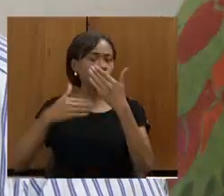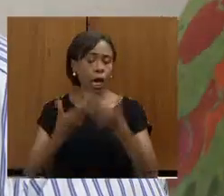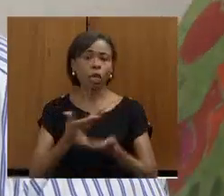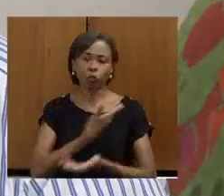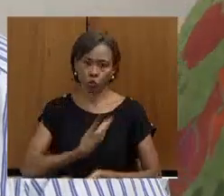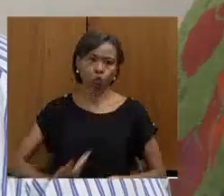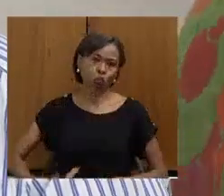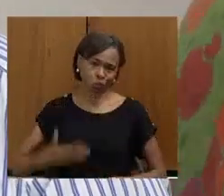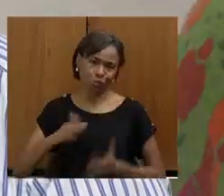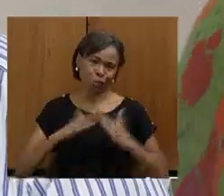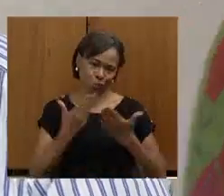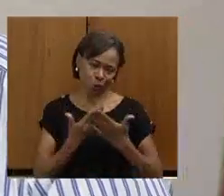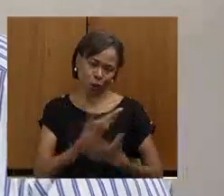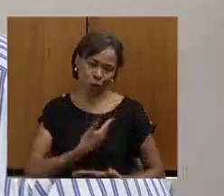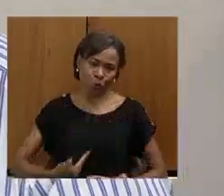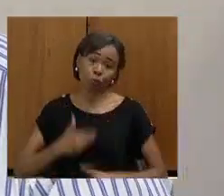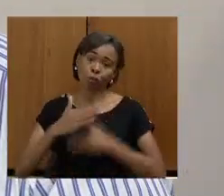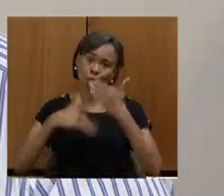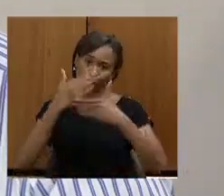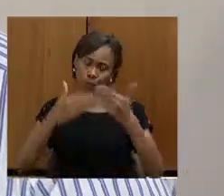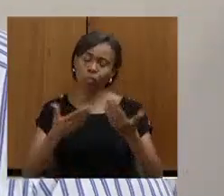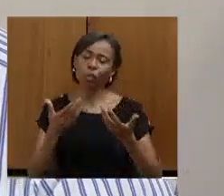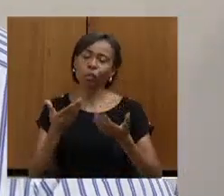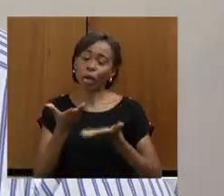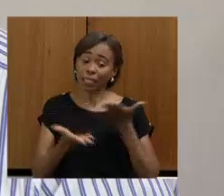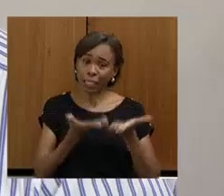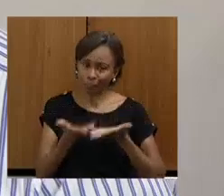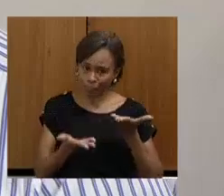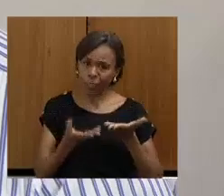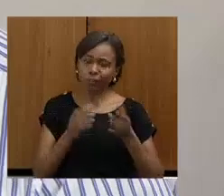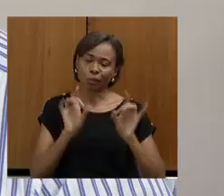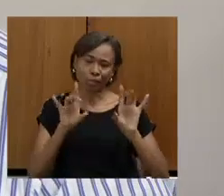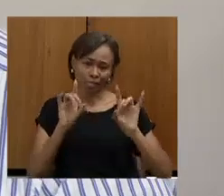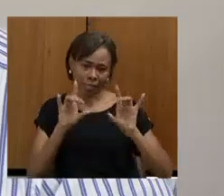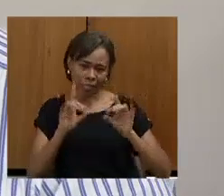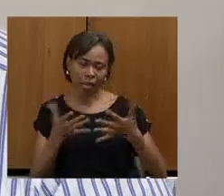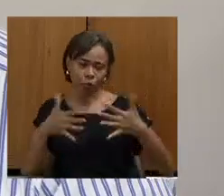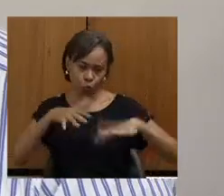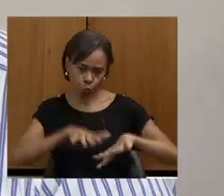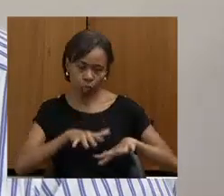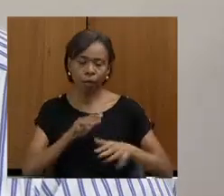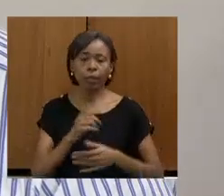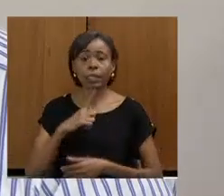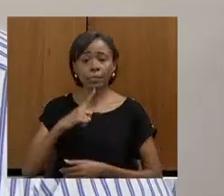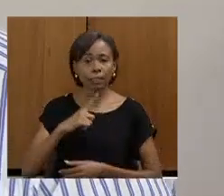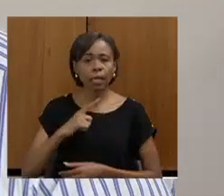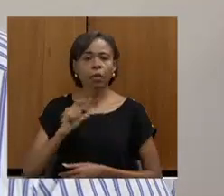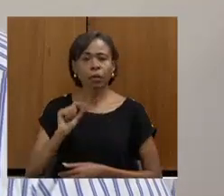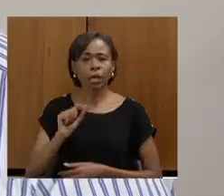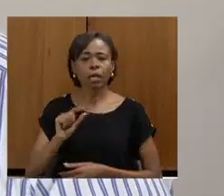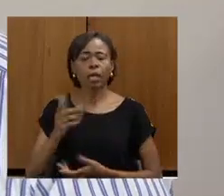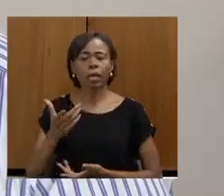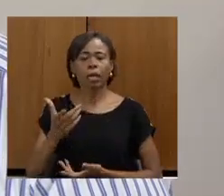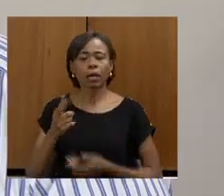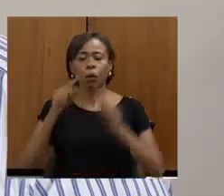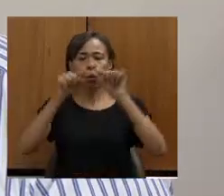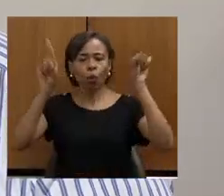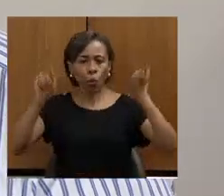atendimento educacional especializado. Nós temos o nosso quadro